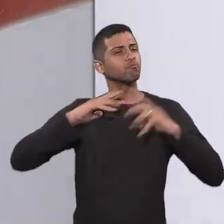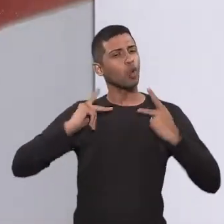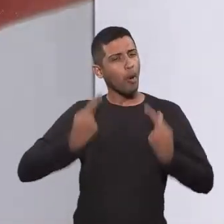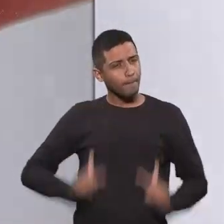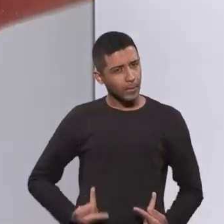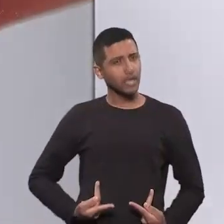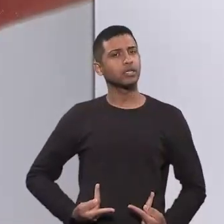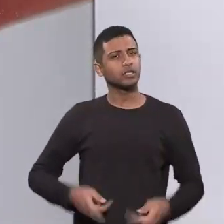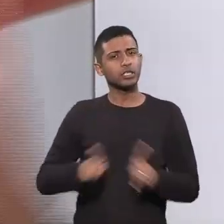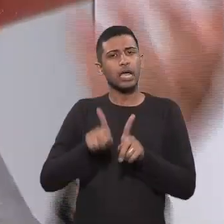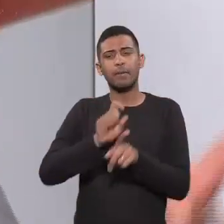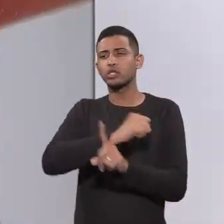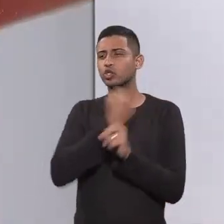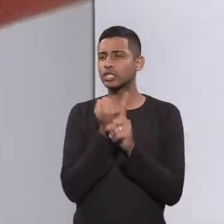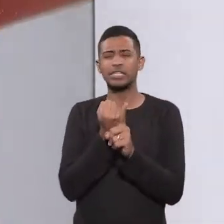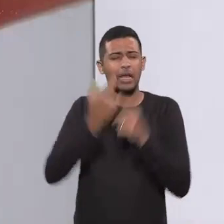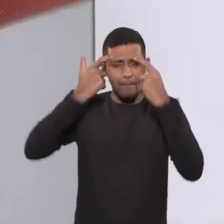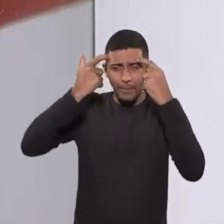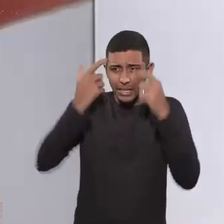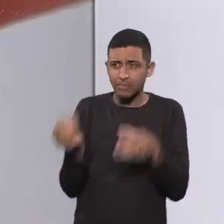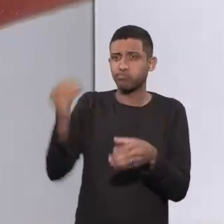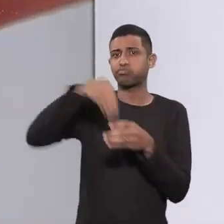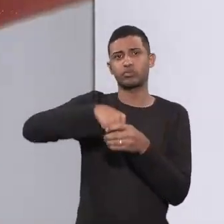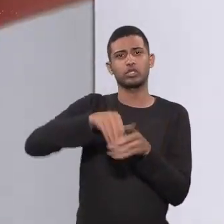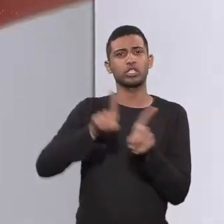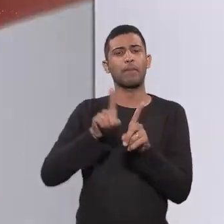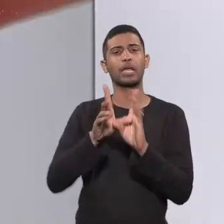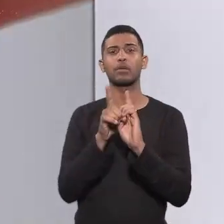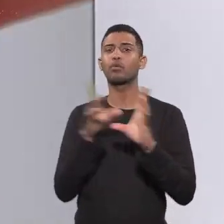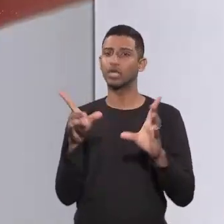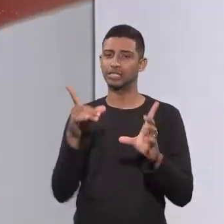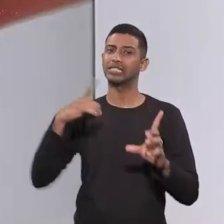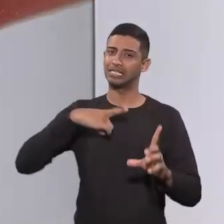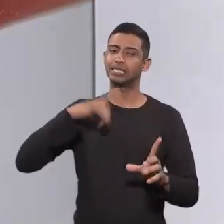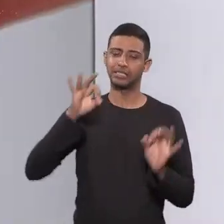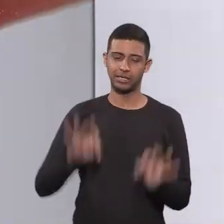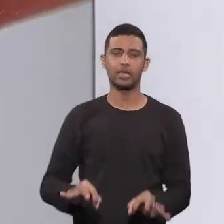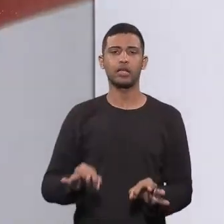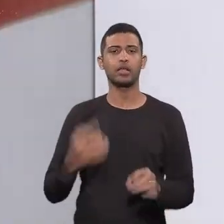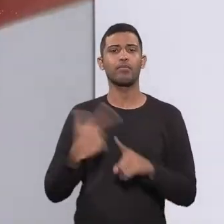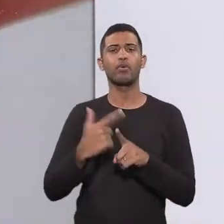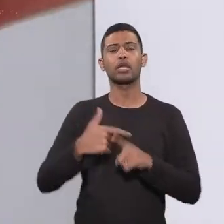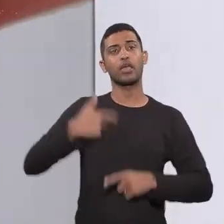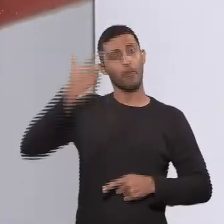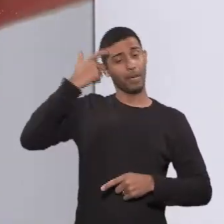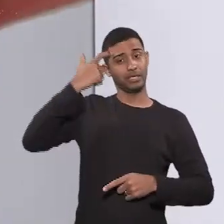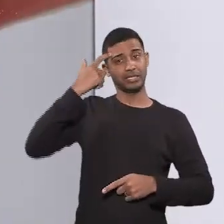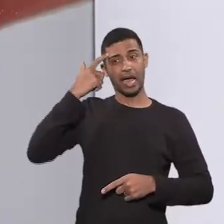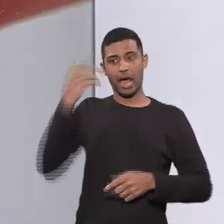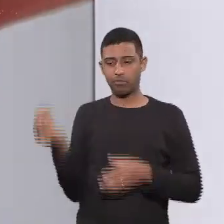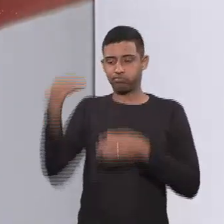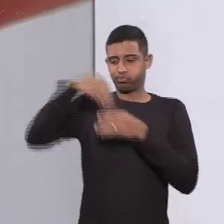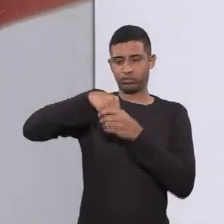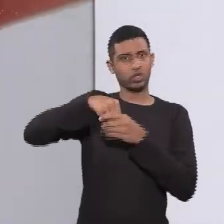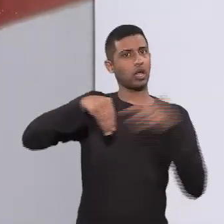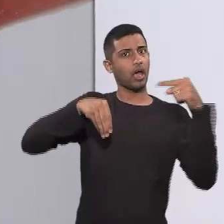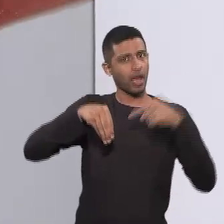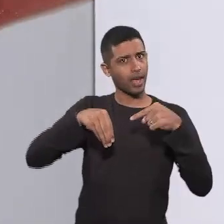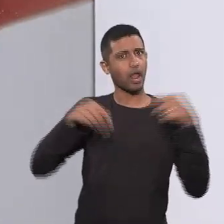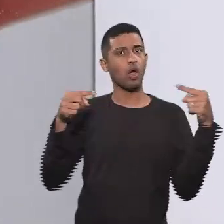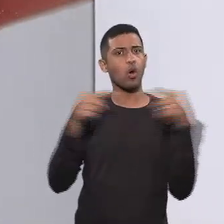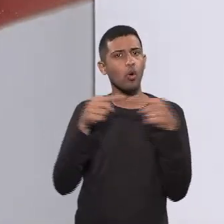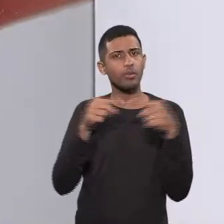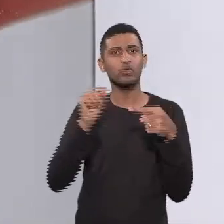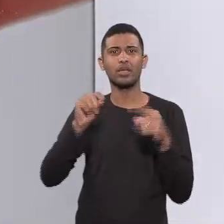humanizada, uma sociedade mais inclusiva e uma escola mais democrática. Porque a ideia de inclusão, no meu entendimento, ela não está descolada